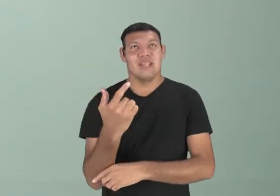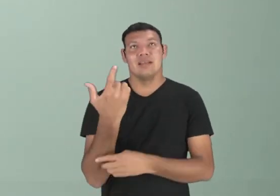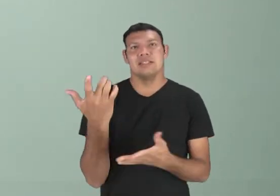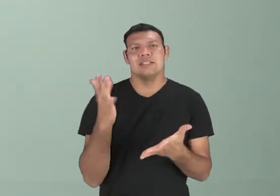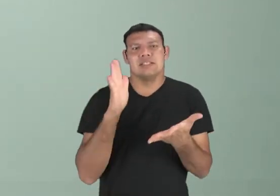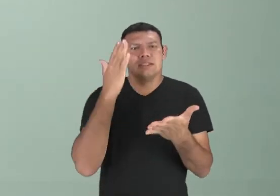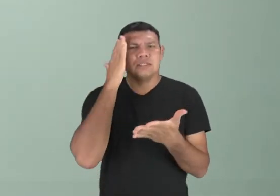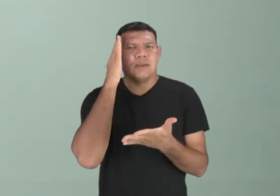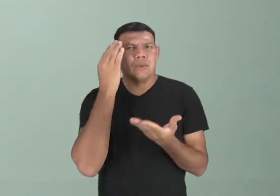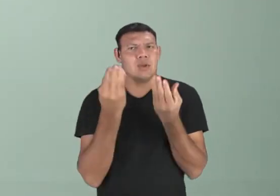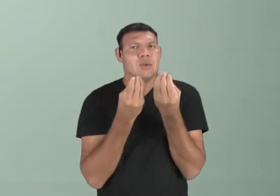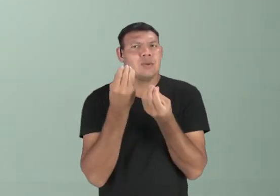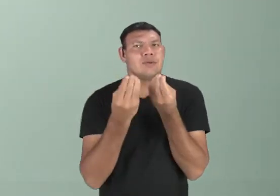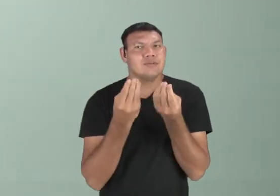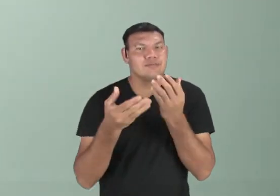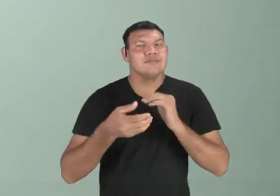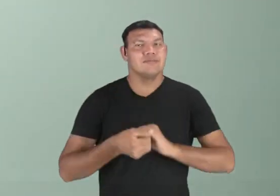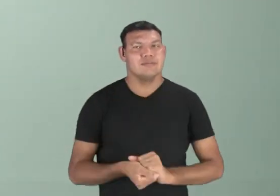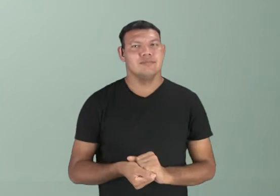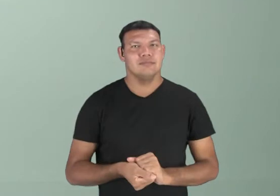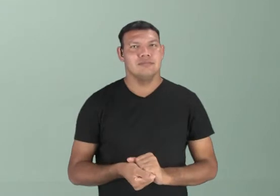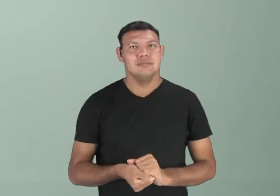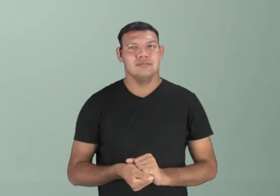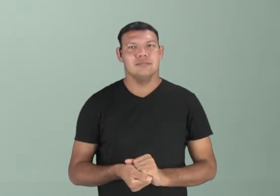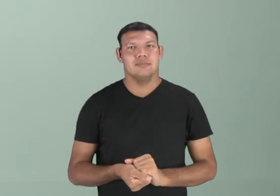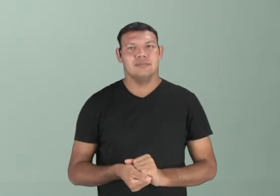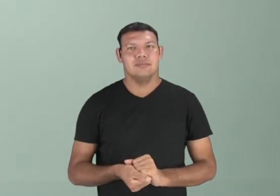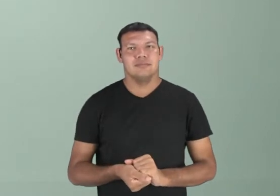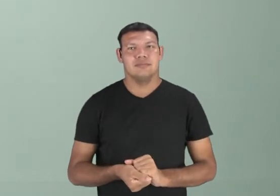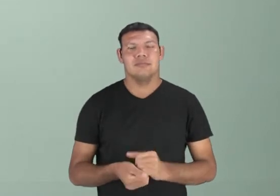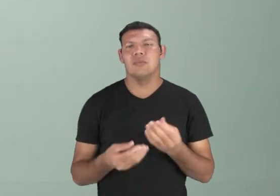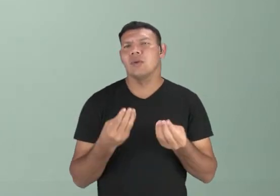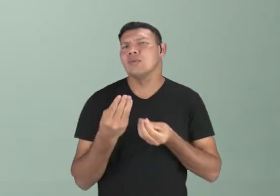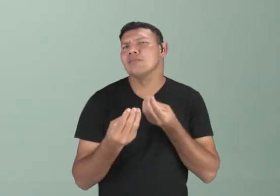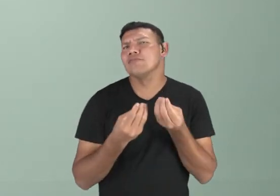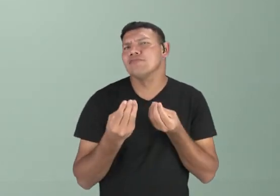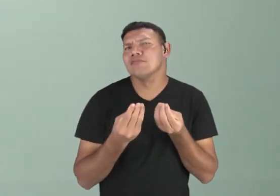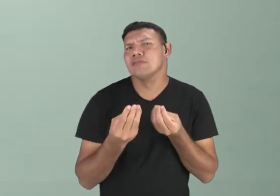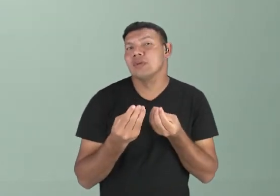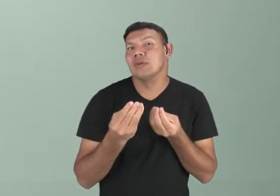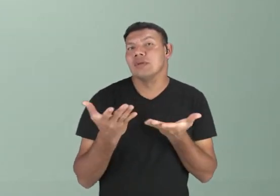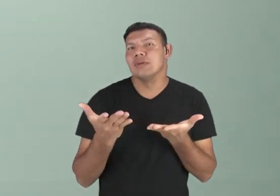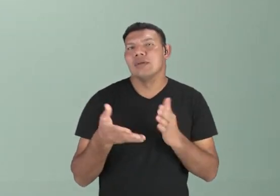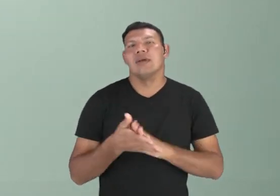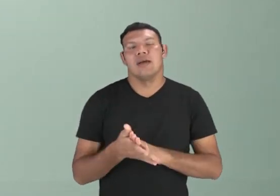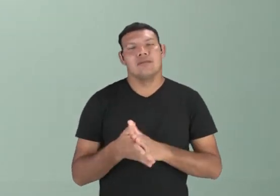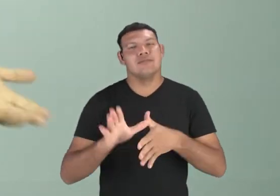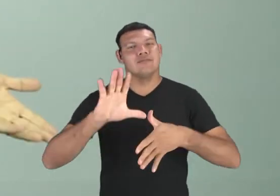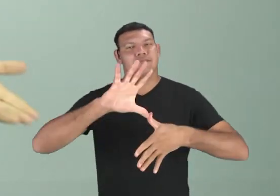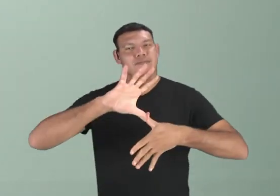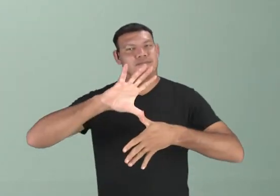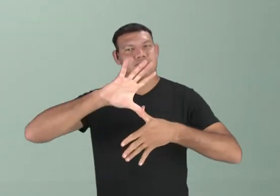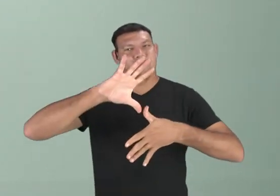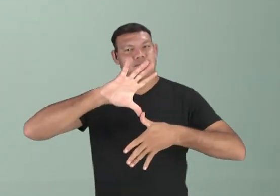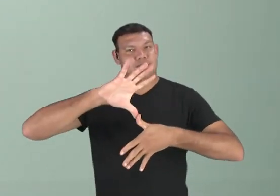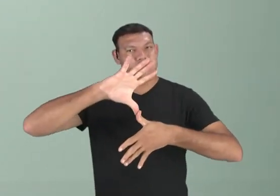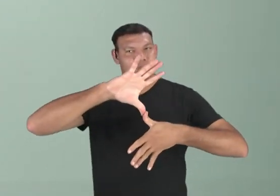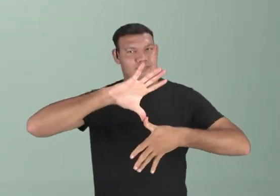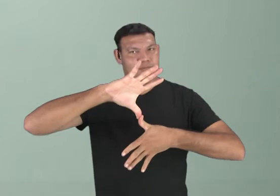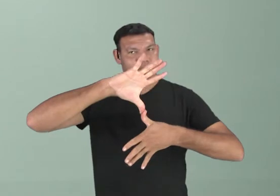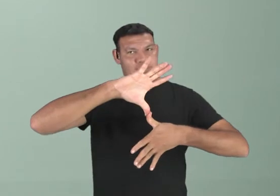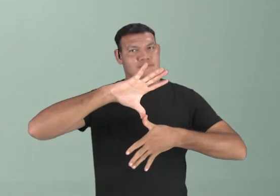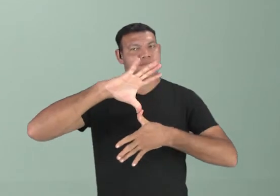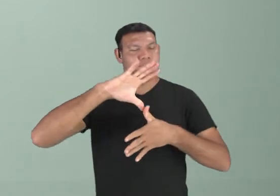exata. Então, o que seria melhor para a gente poder chegar a isso? Seria por meio da cartografia que faz